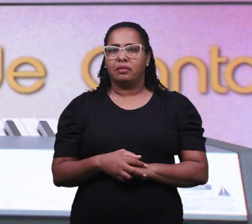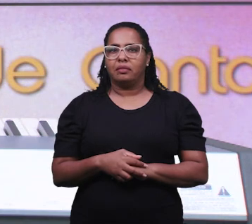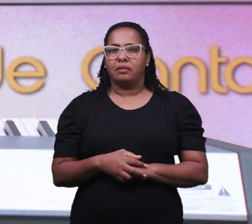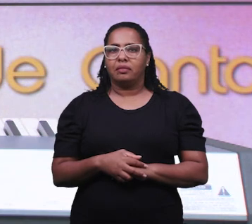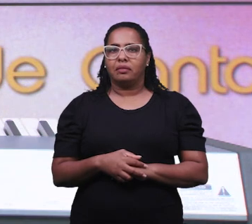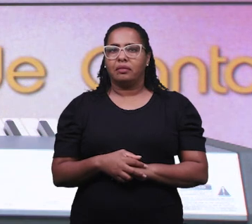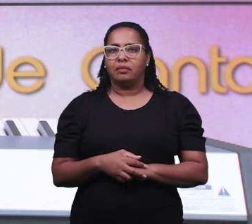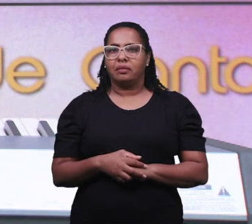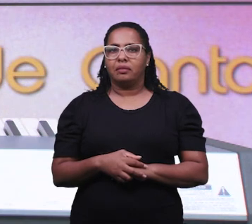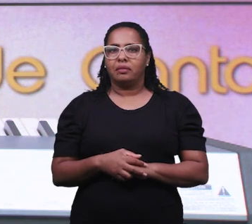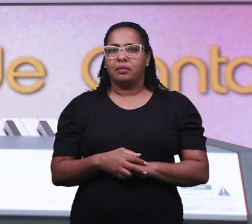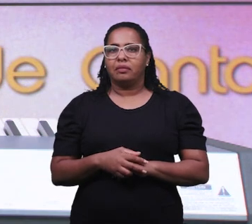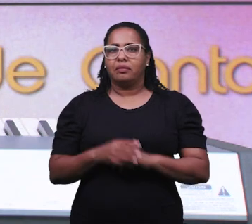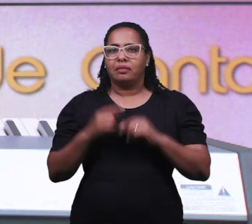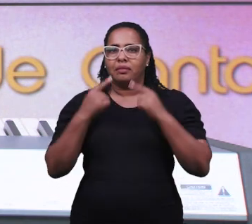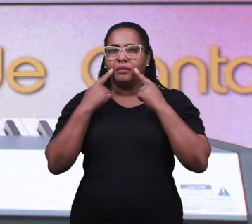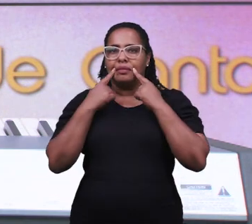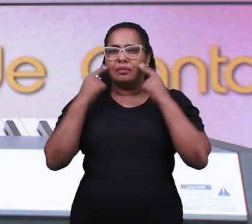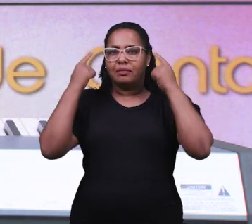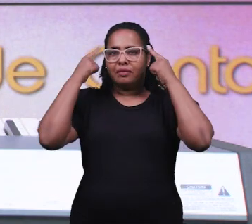Lábios e zigomáticos.